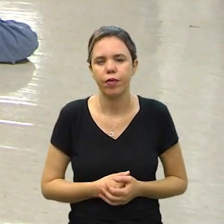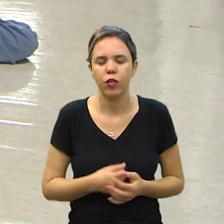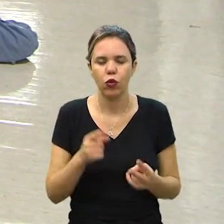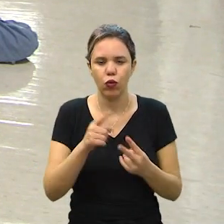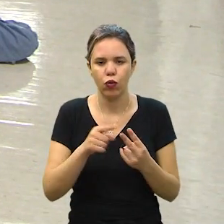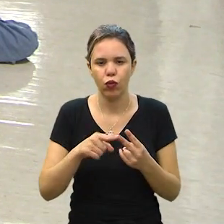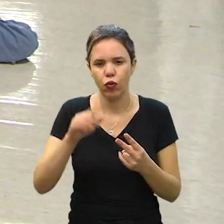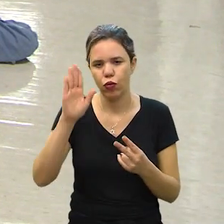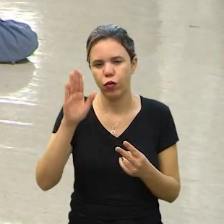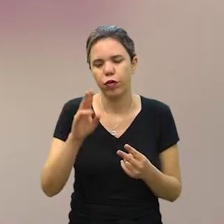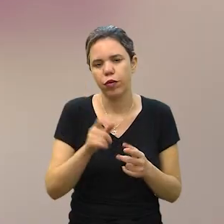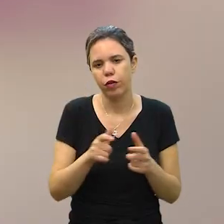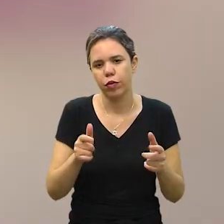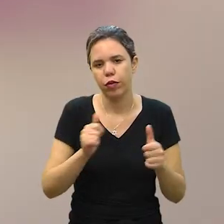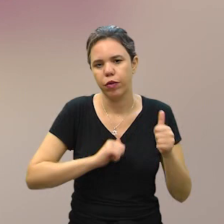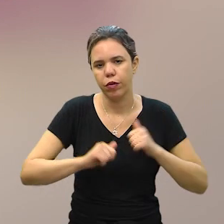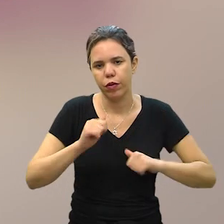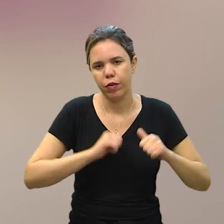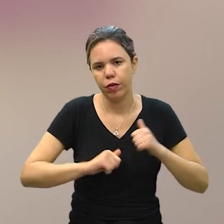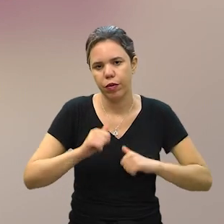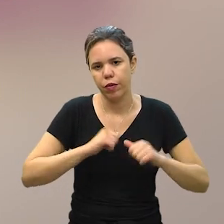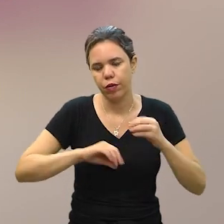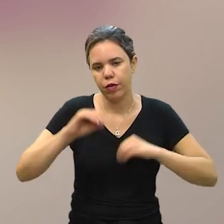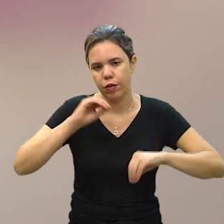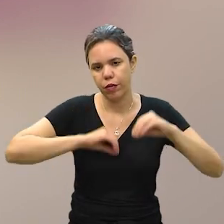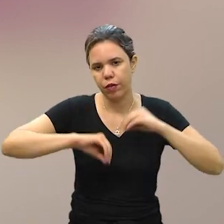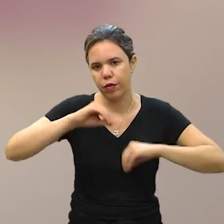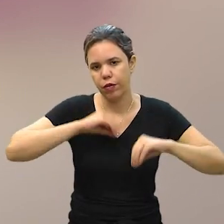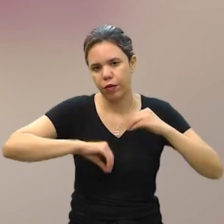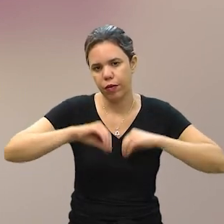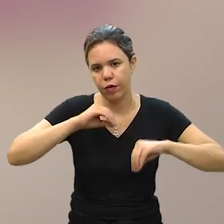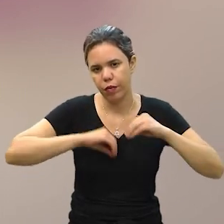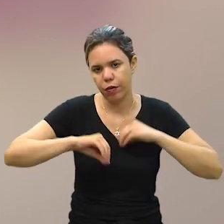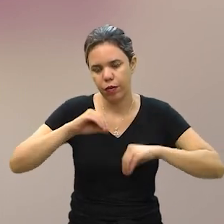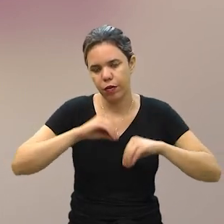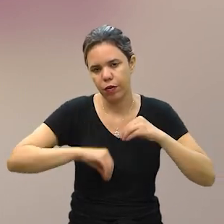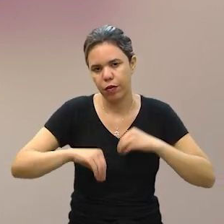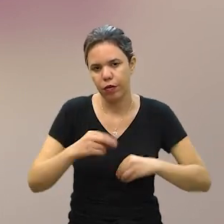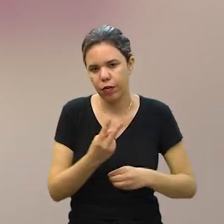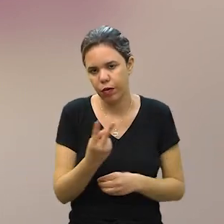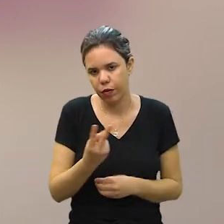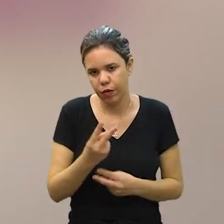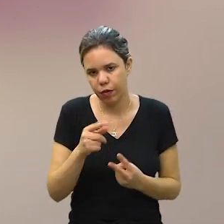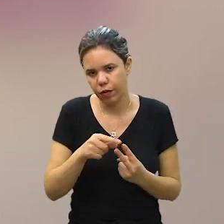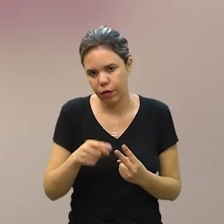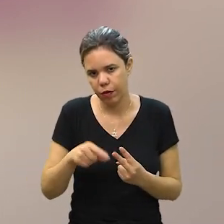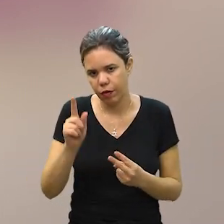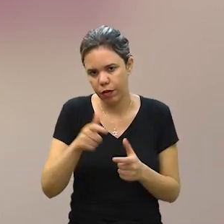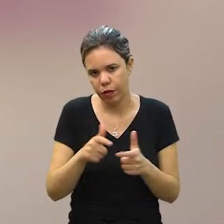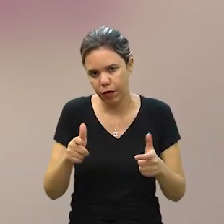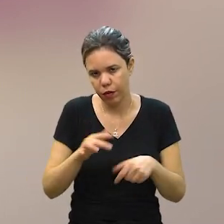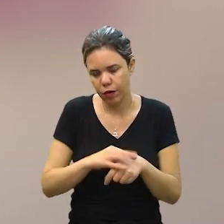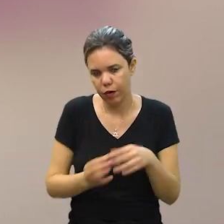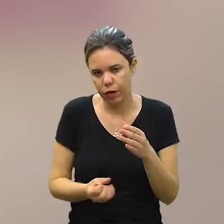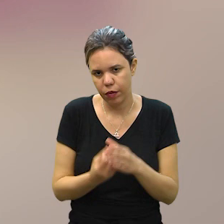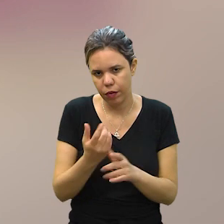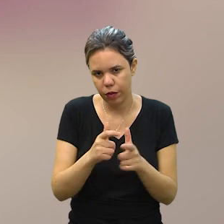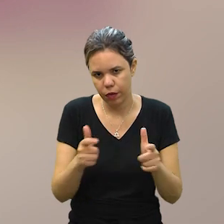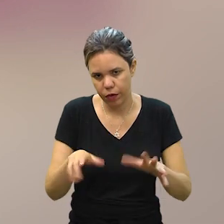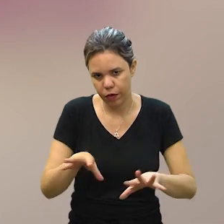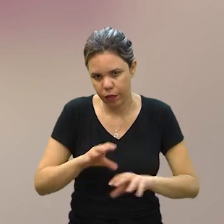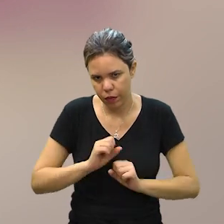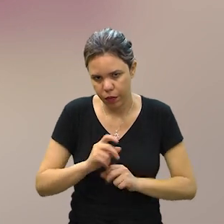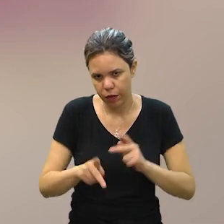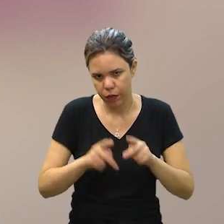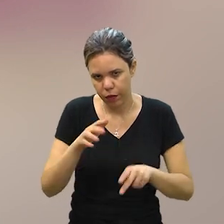acredito que os dois, tanto a ansiedade e a depressão, foram os sintomas, né? Foram as